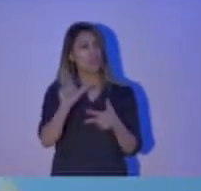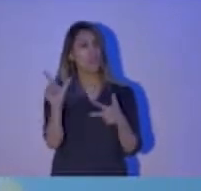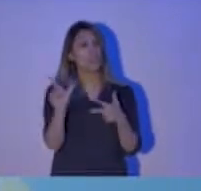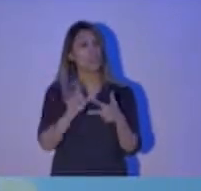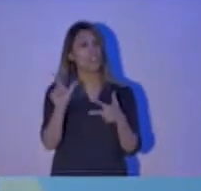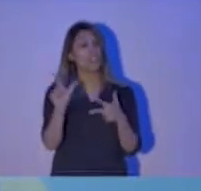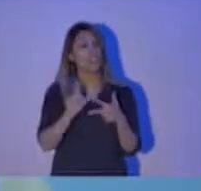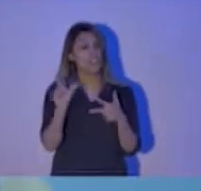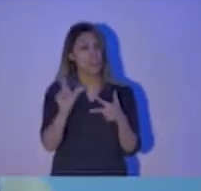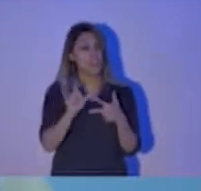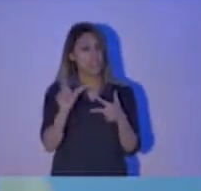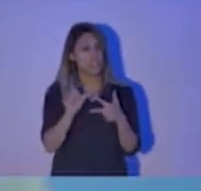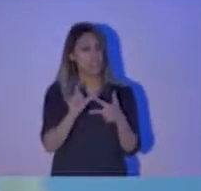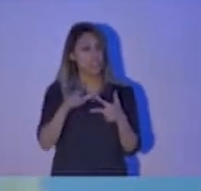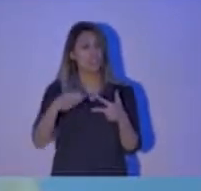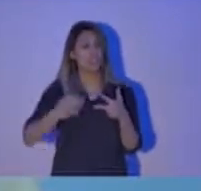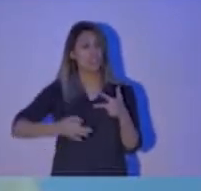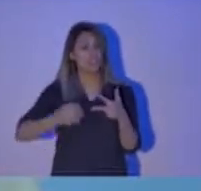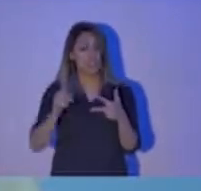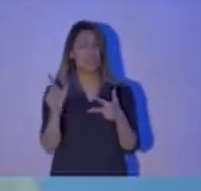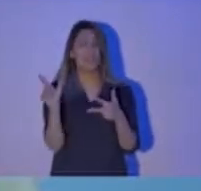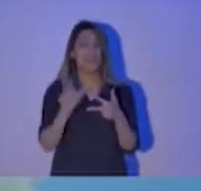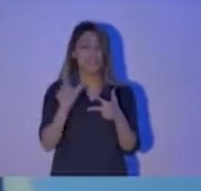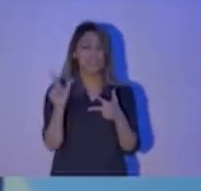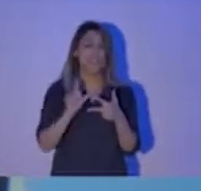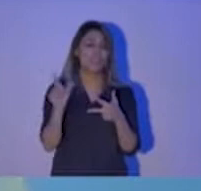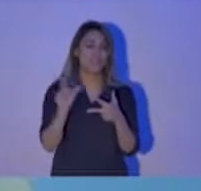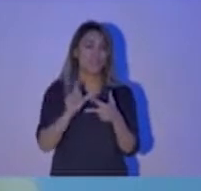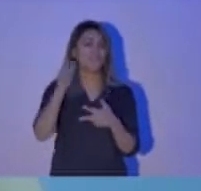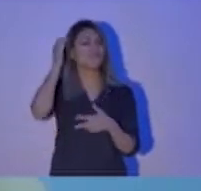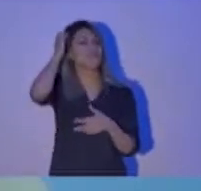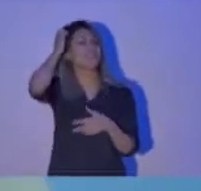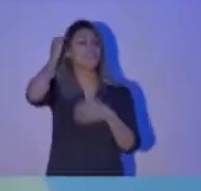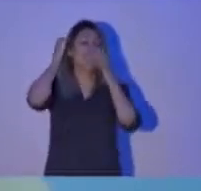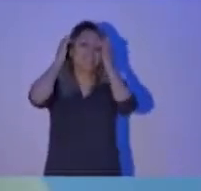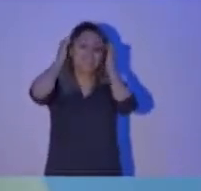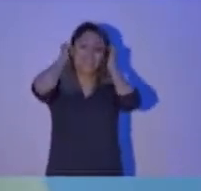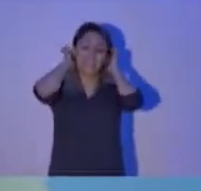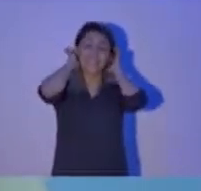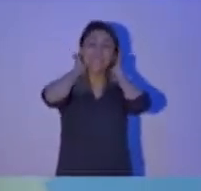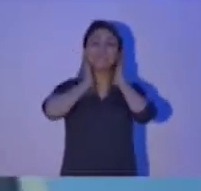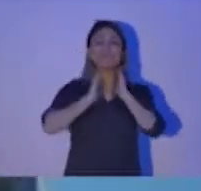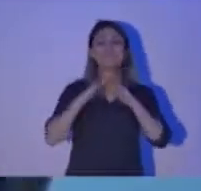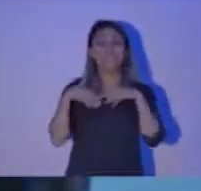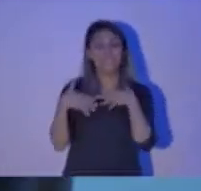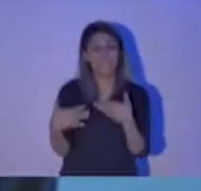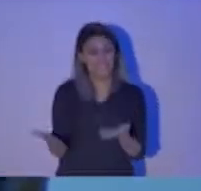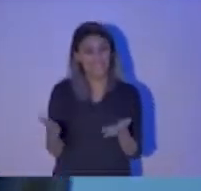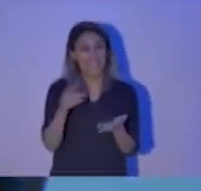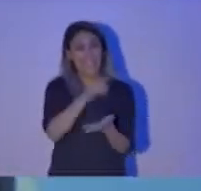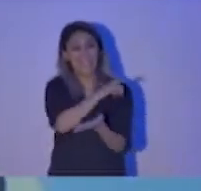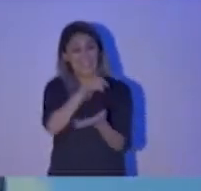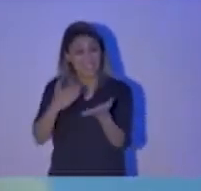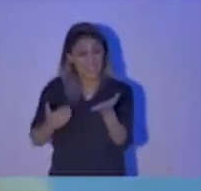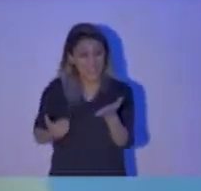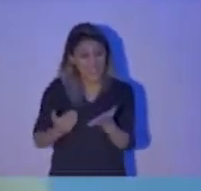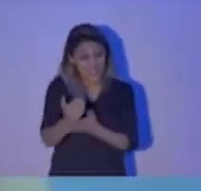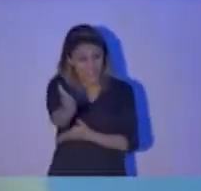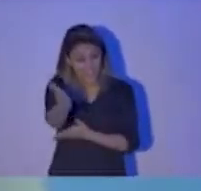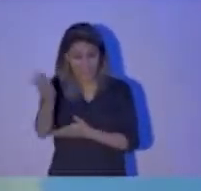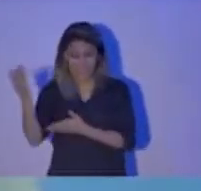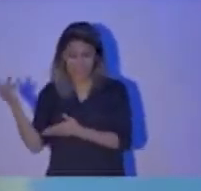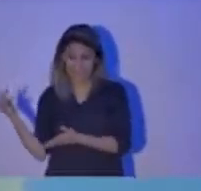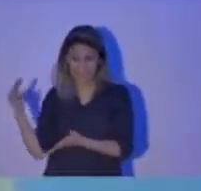se engajam e se unem para lutar pela nossa educação e fortalece muito quando você entra numa atmosfera como essa.